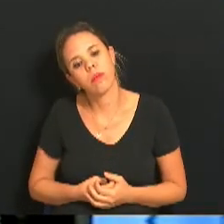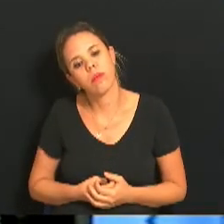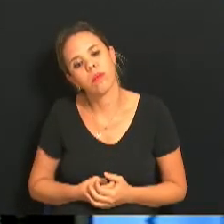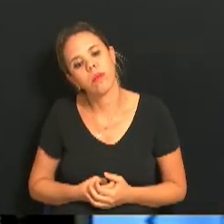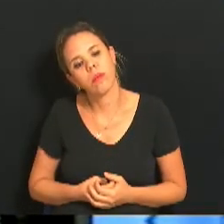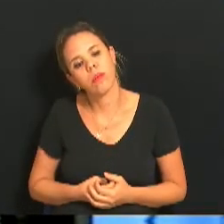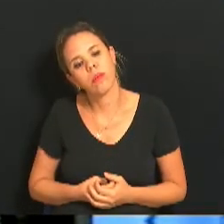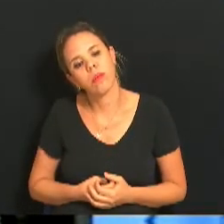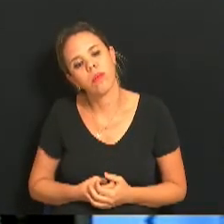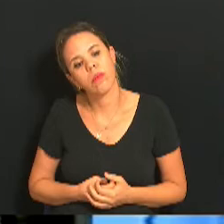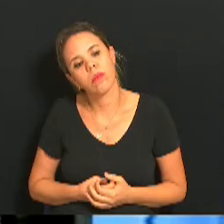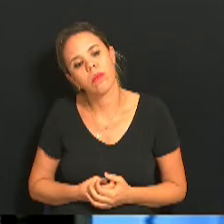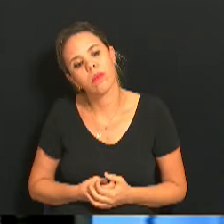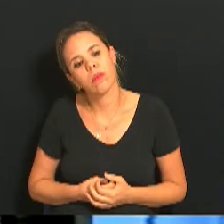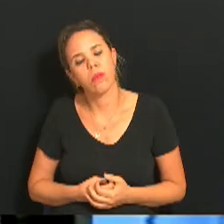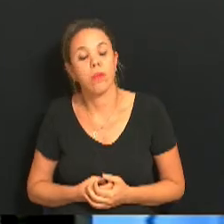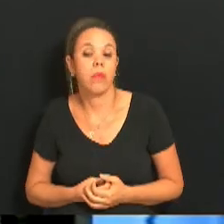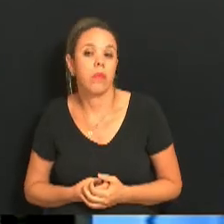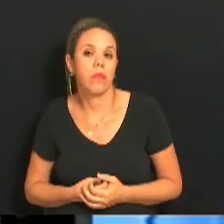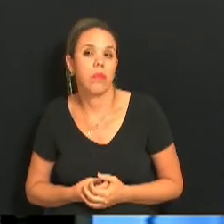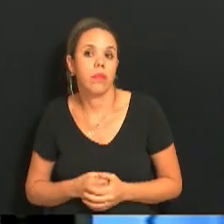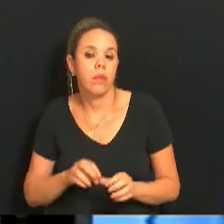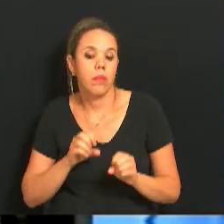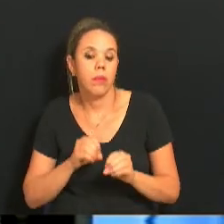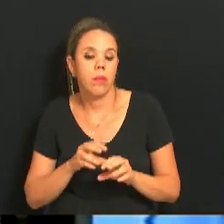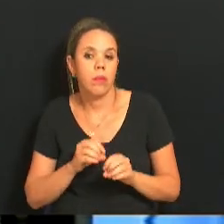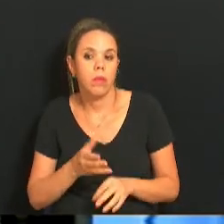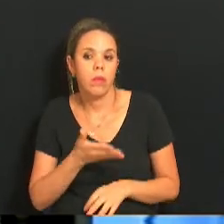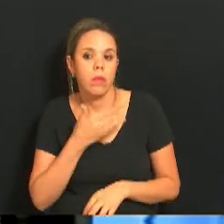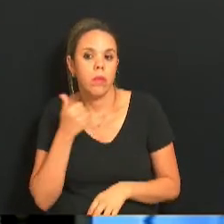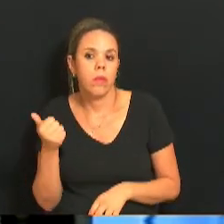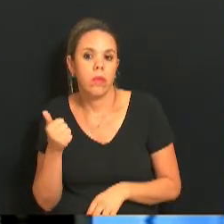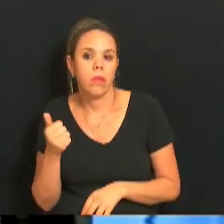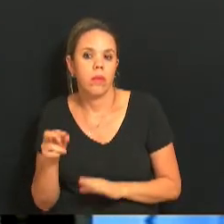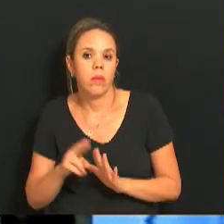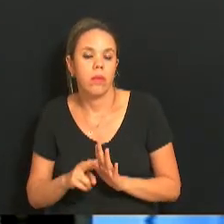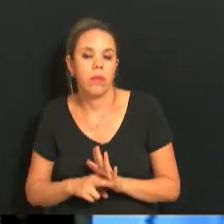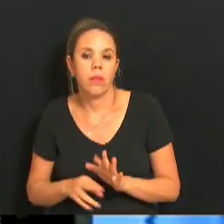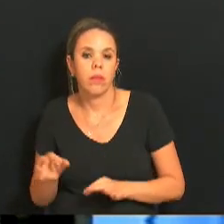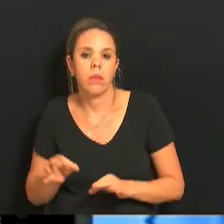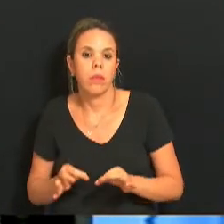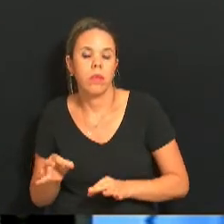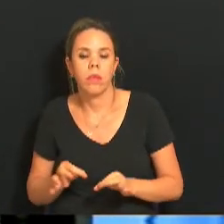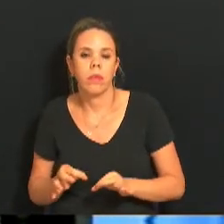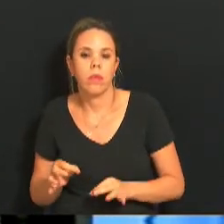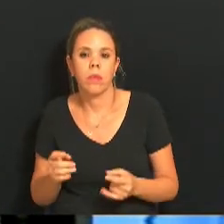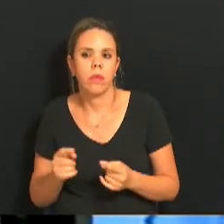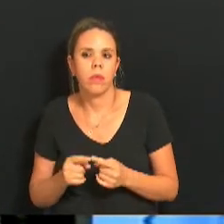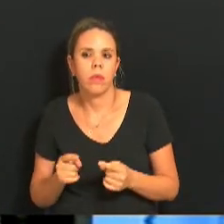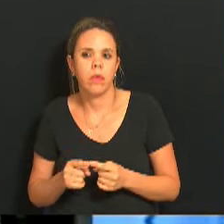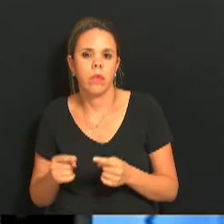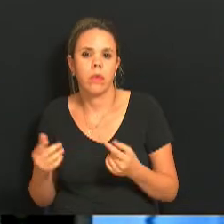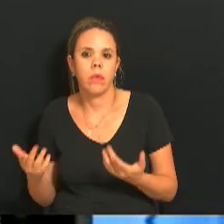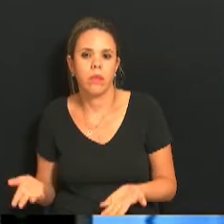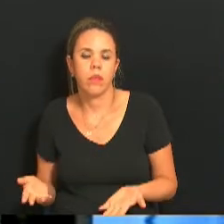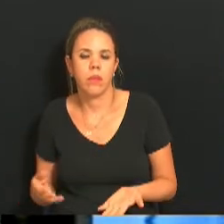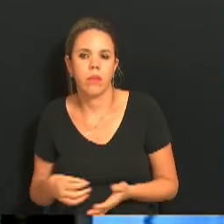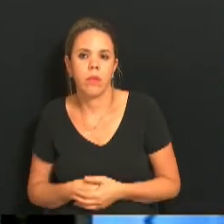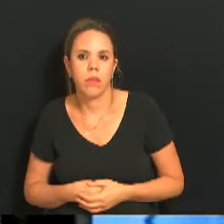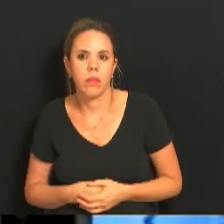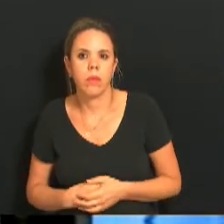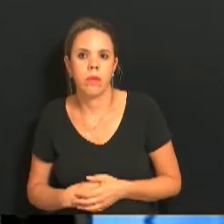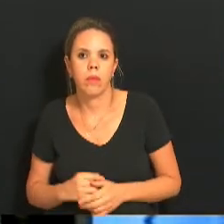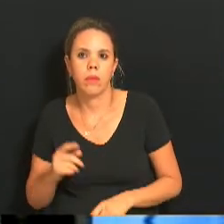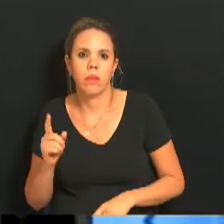jurídico específico do fundamento os ensina a melhor doutrina jurídica em necessariamente sobre B